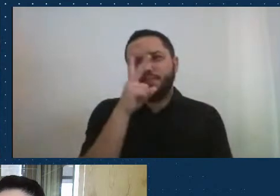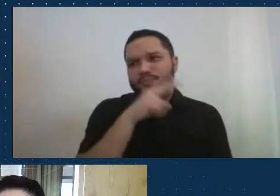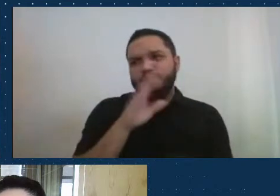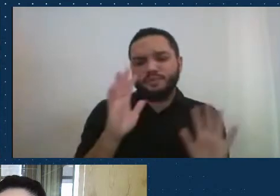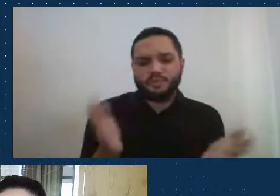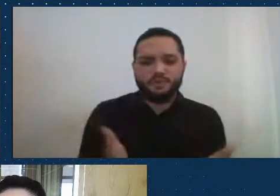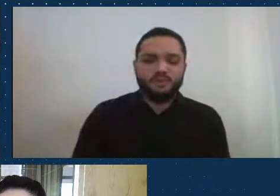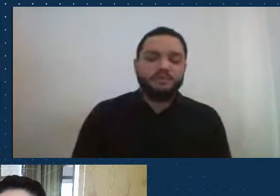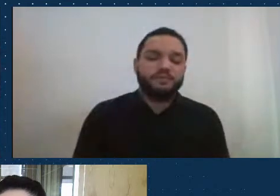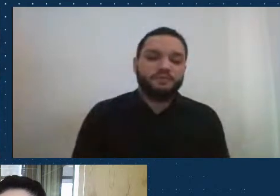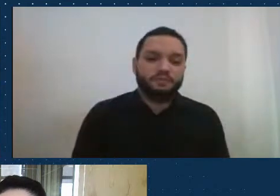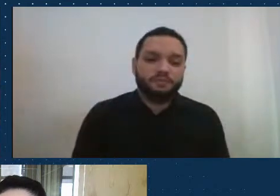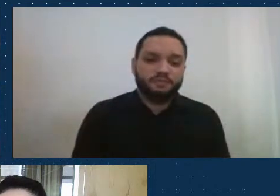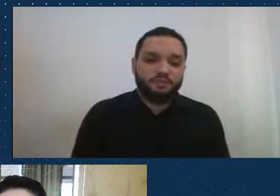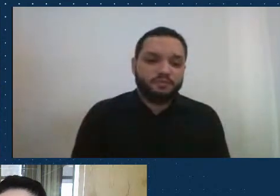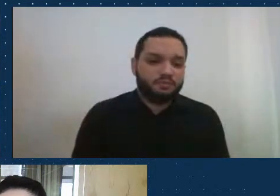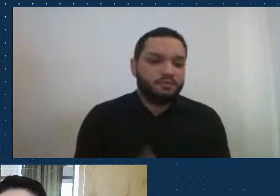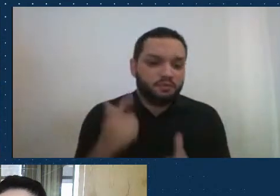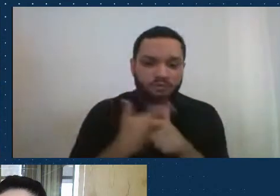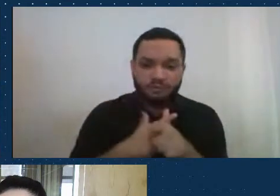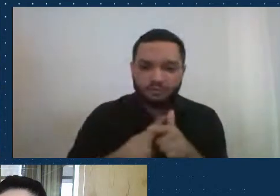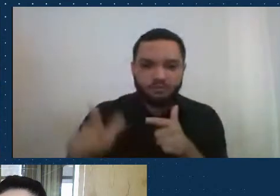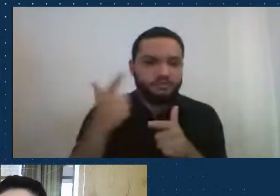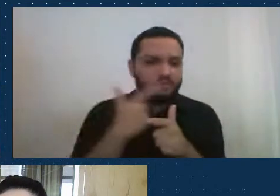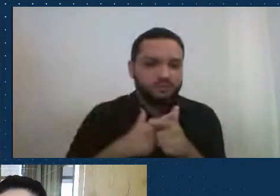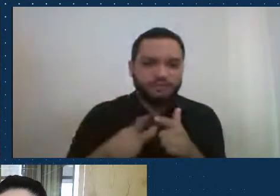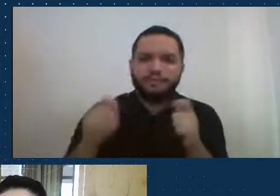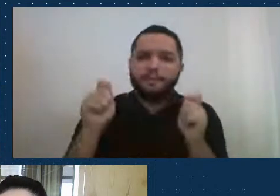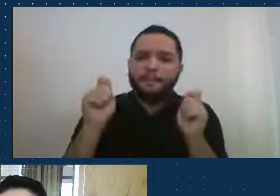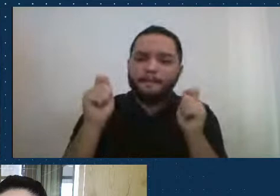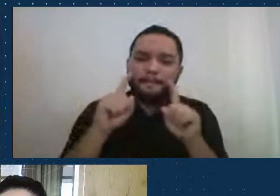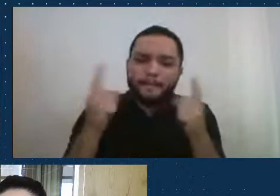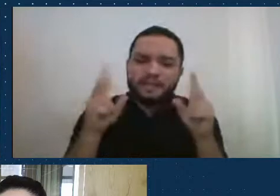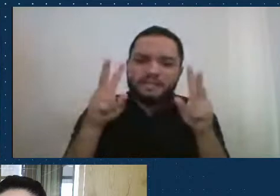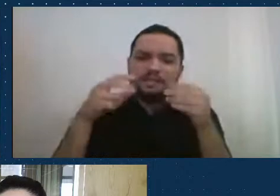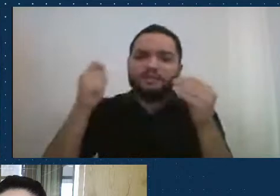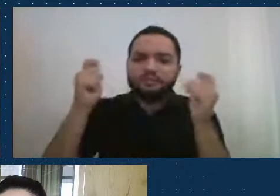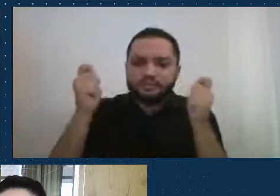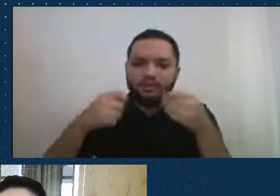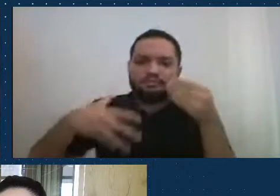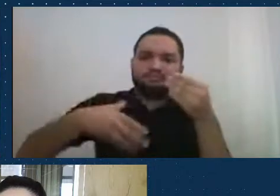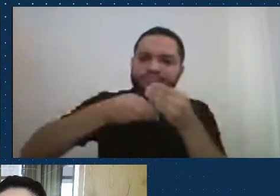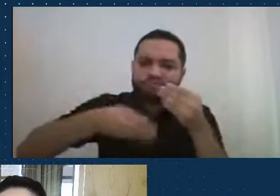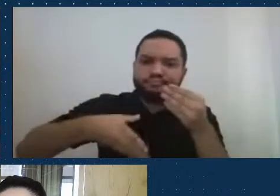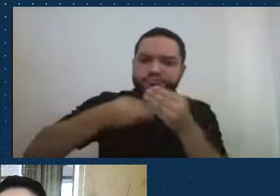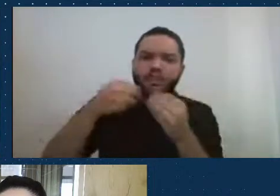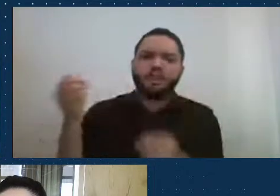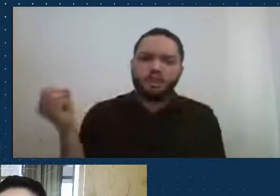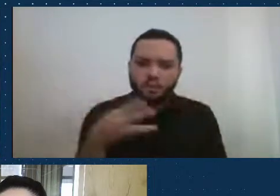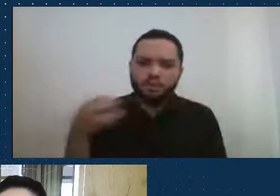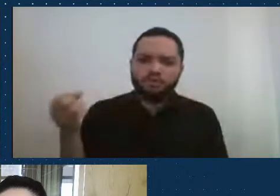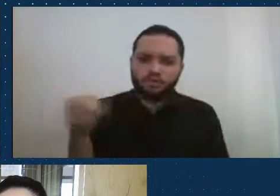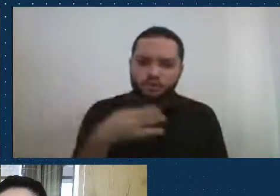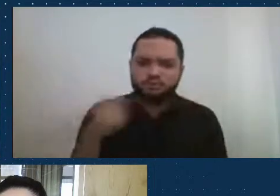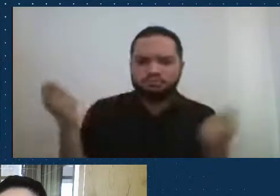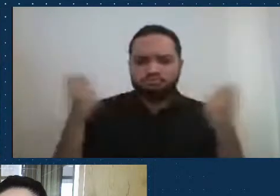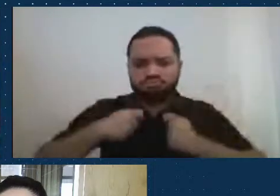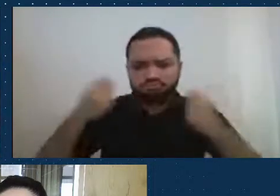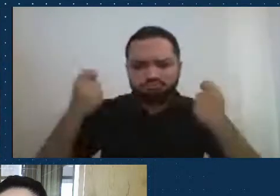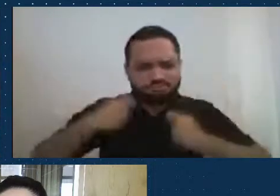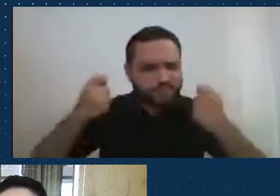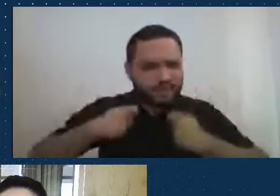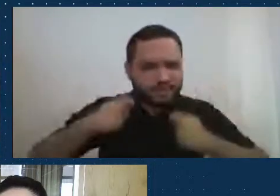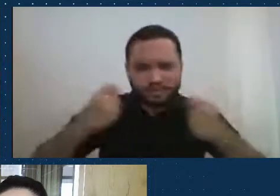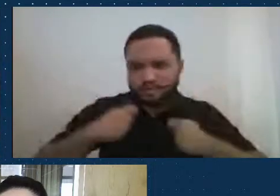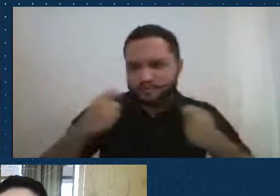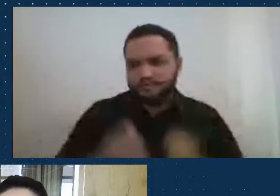tempo, mas há sempre o que falar de novo, no sentido de novidade, né? Há sempre algo a mais a